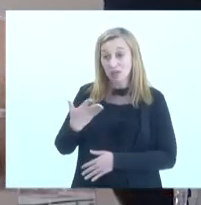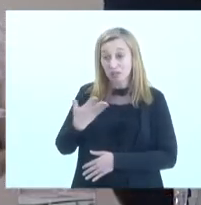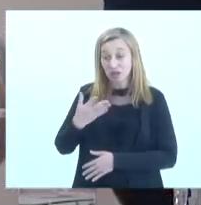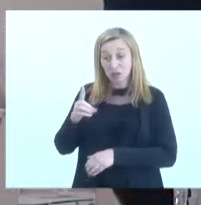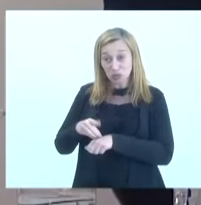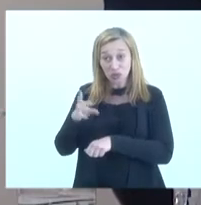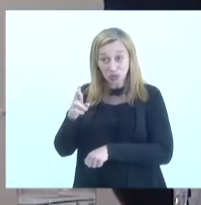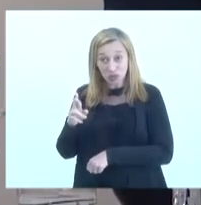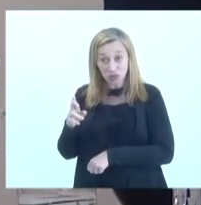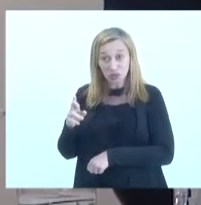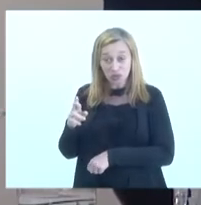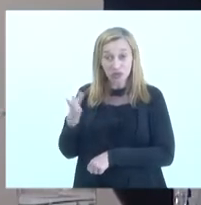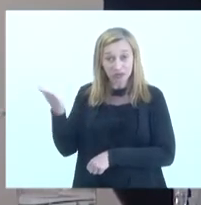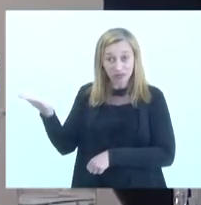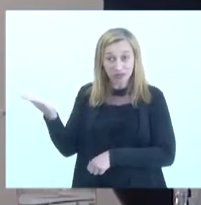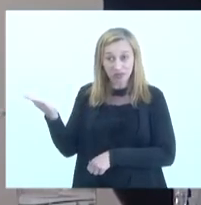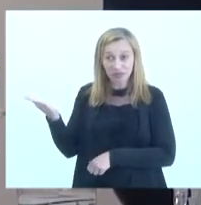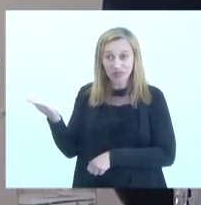Rafu, lá o